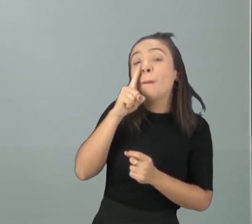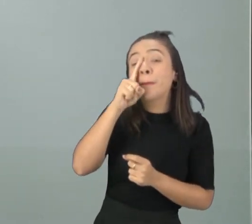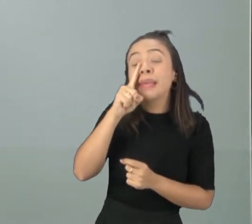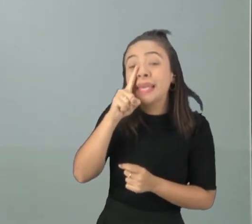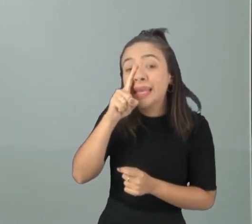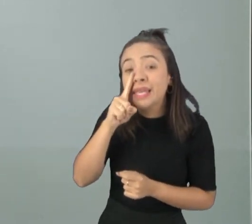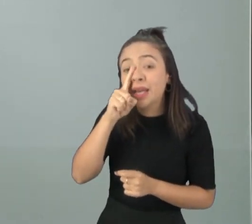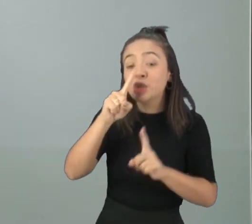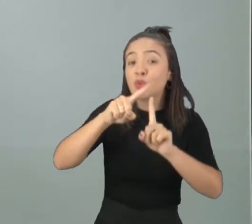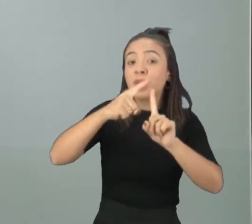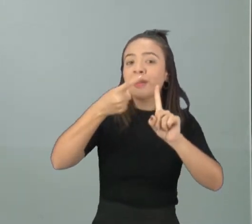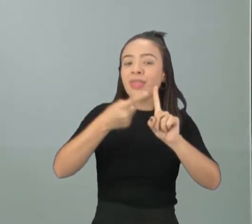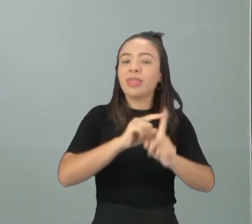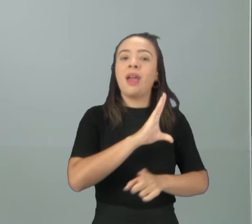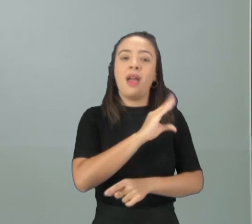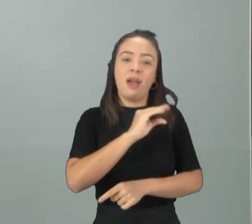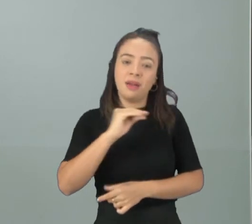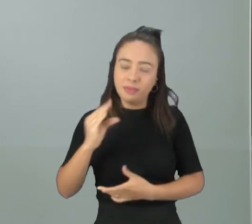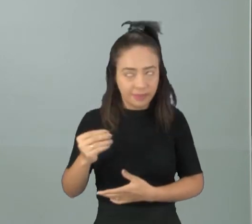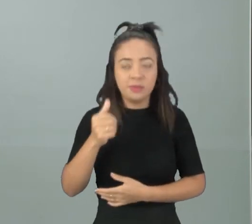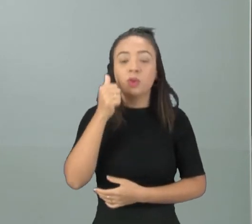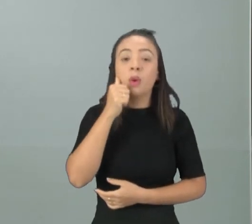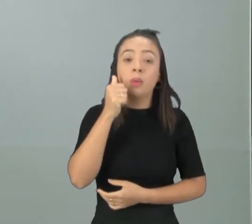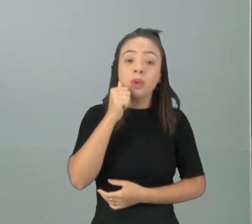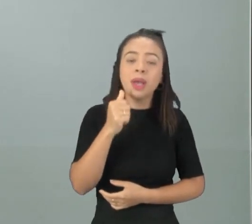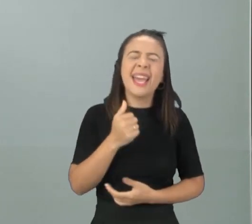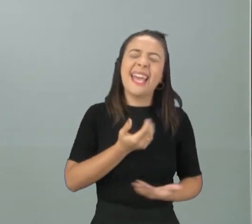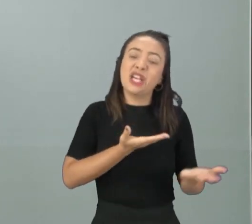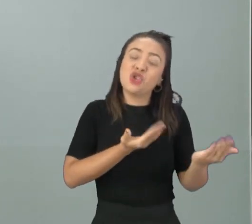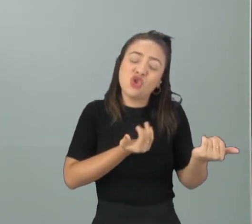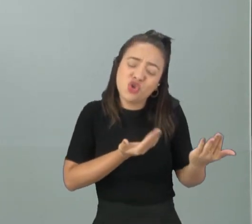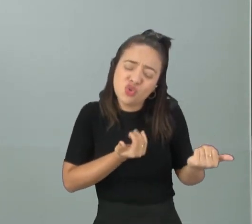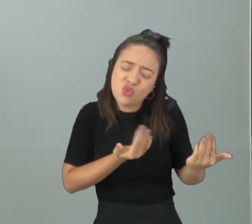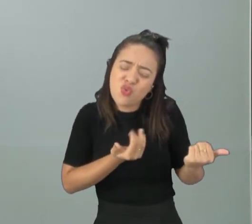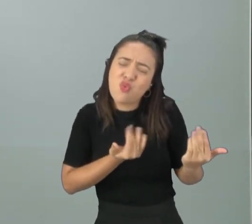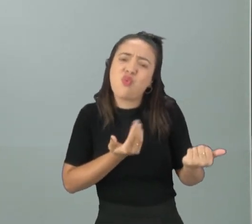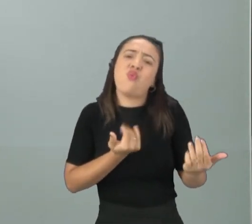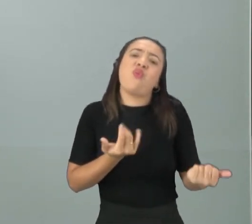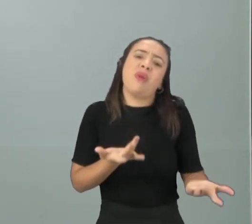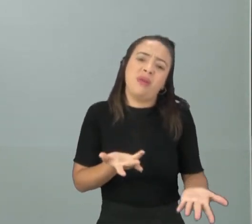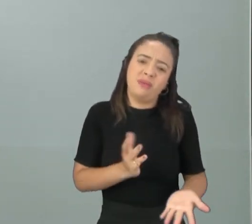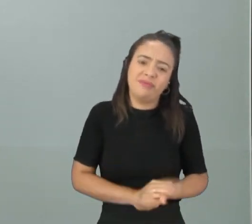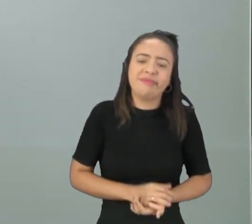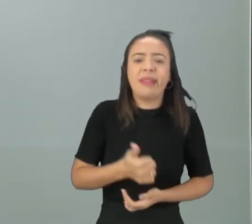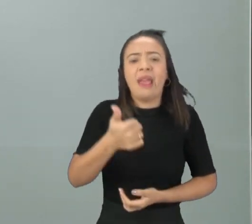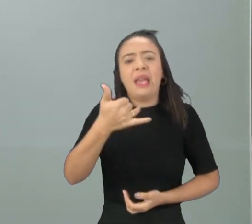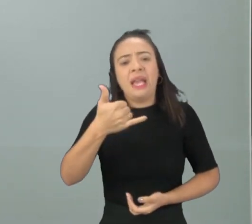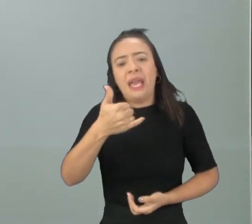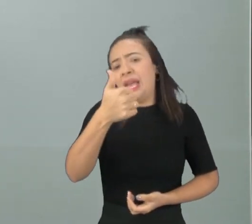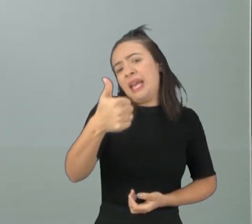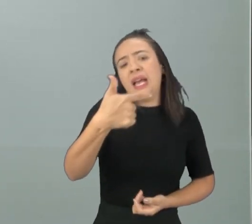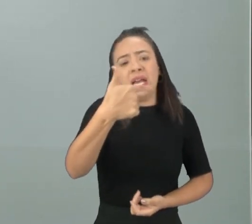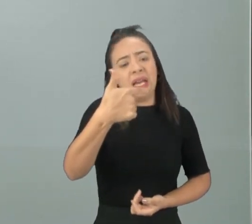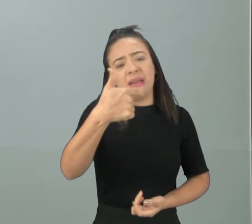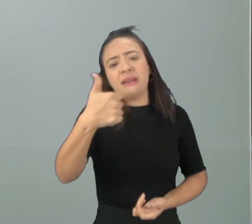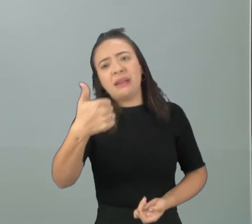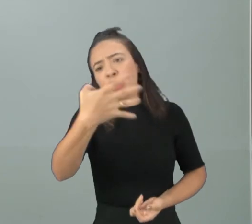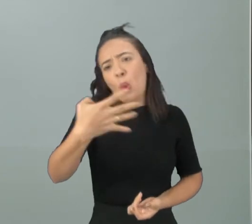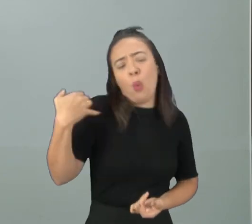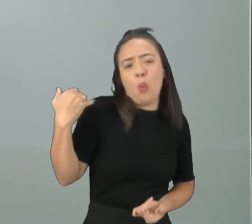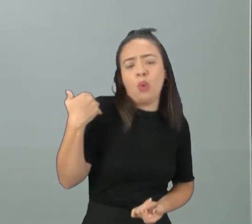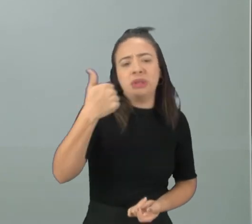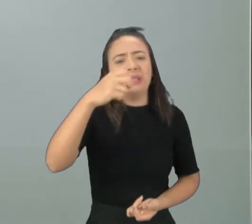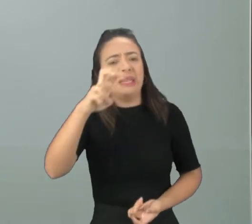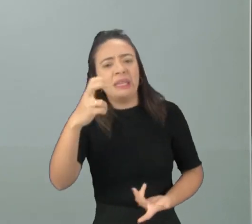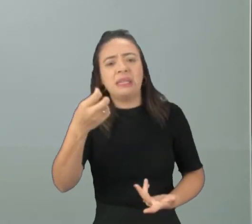gravidez não planejada em uma mulher de idade muito nova, né? 14, 15, 16 anos, né? Quais